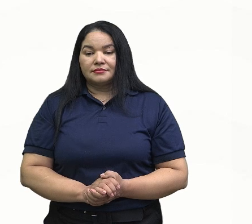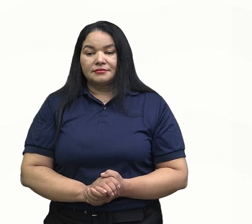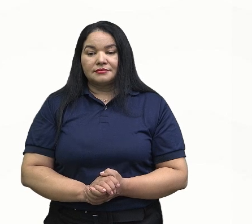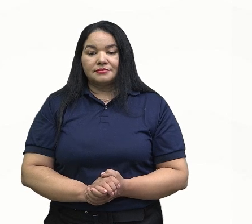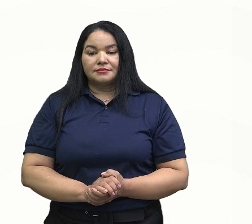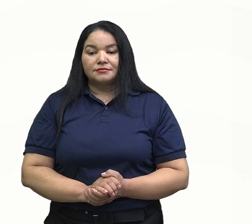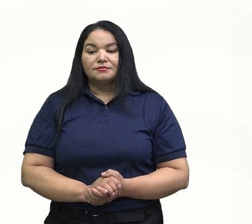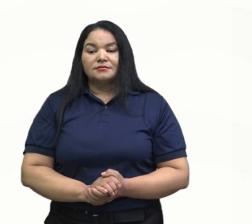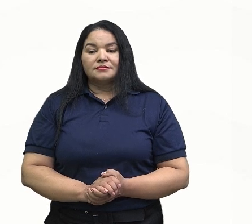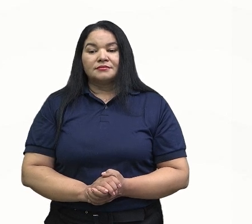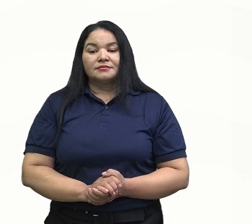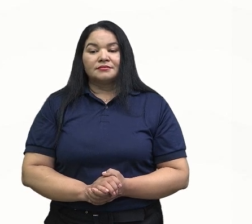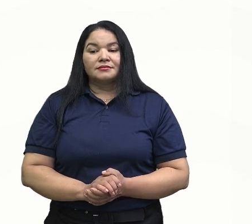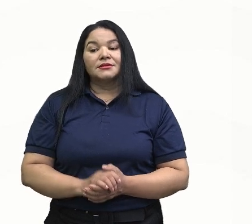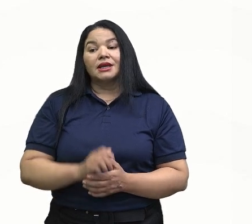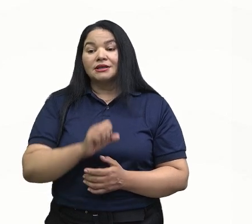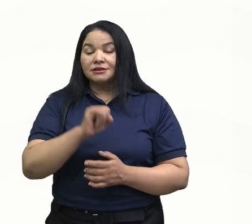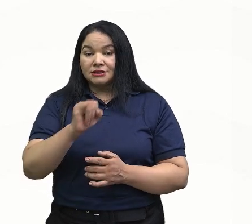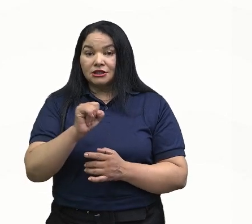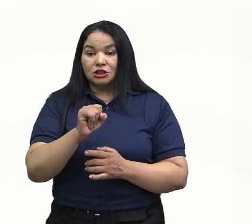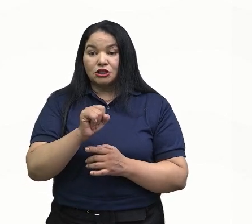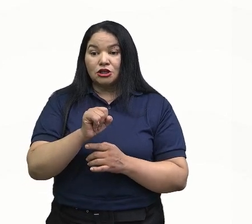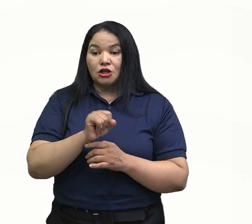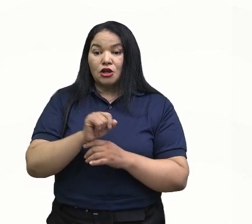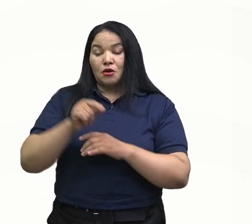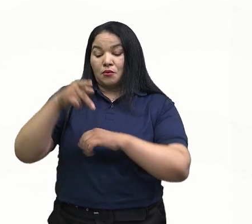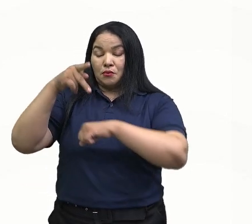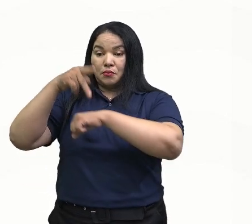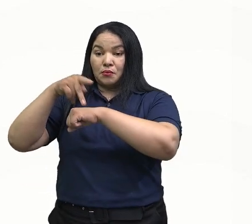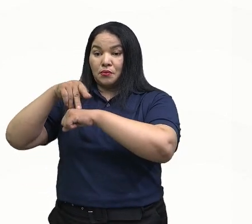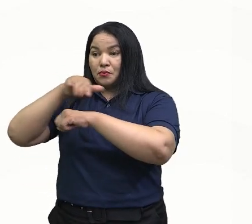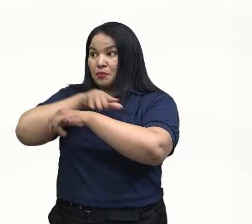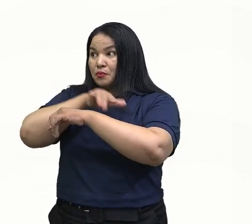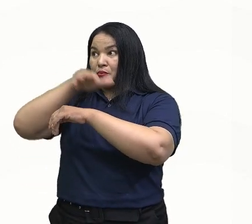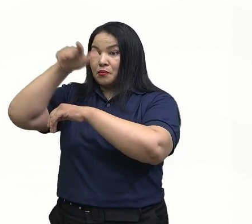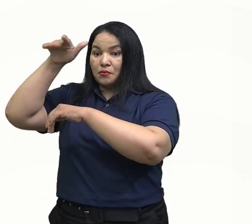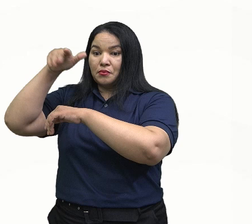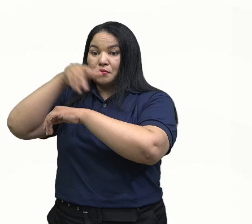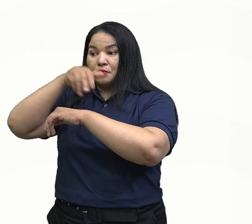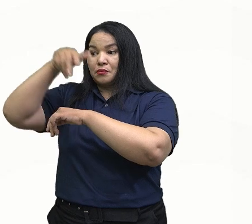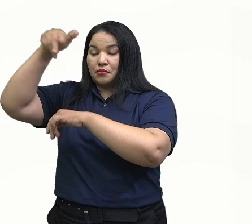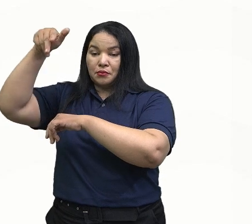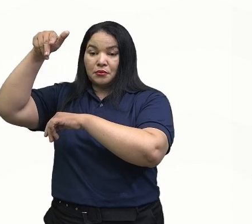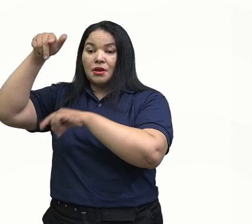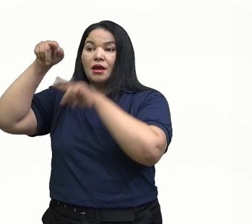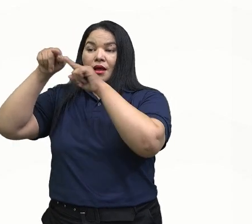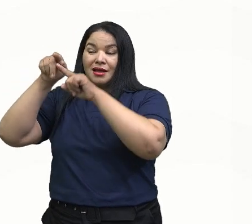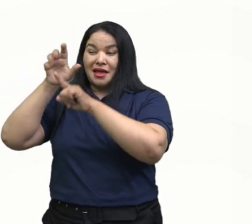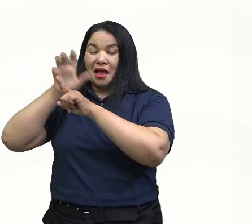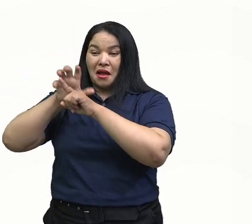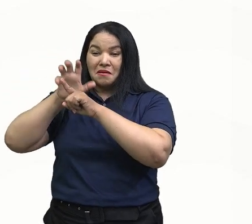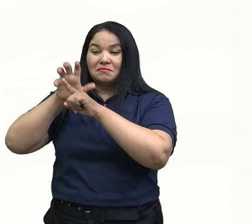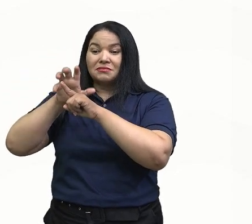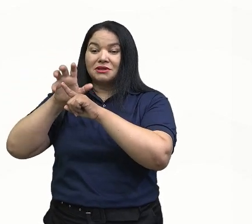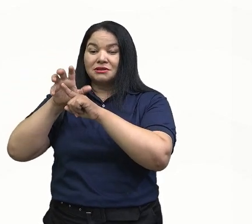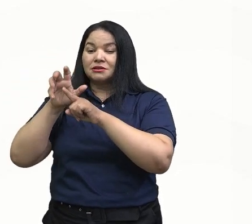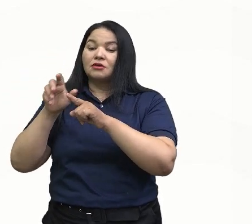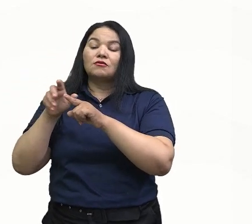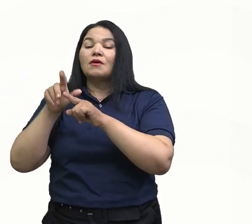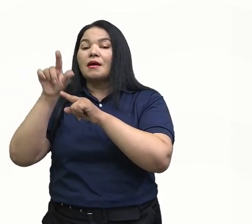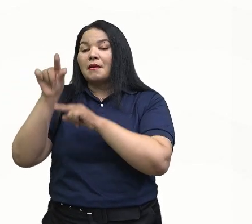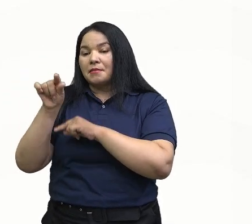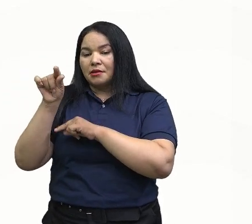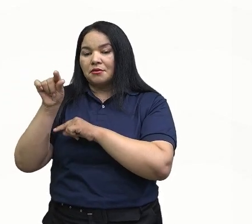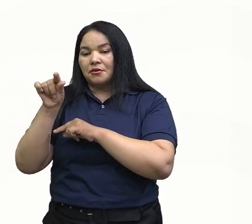bem aqui, a pressão é mais baixa do que aqui, porque a quantidade de moléculas em cima de mim é menor. Então, por